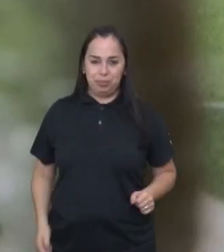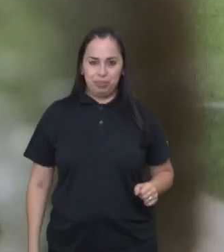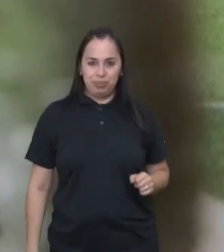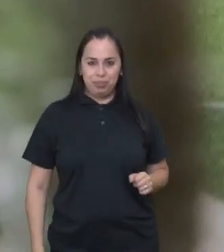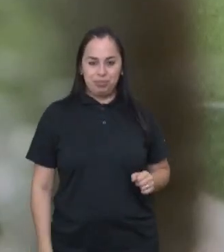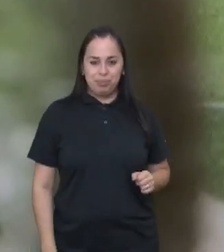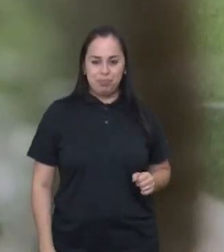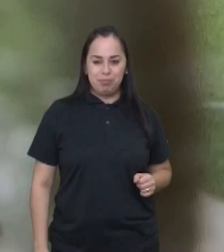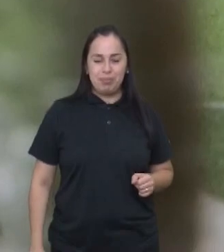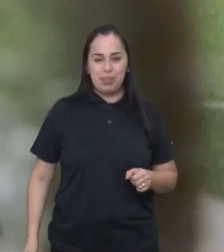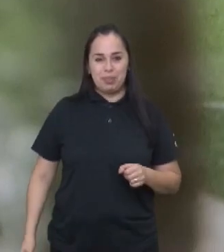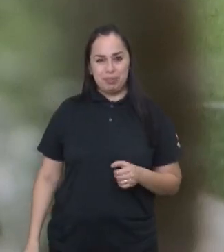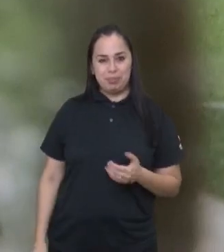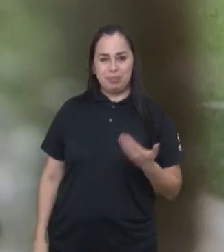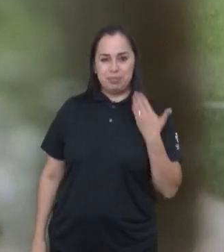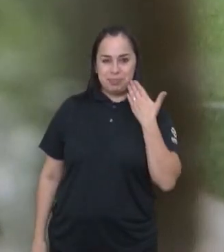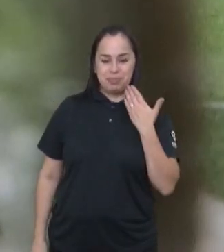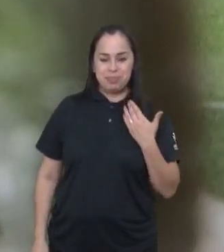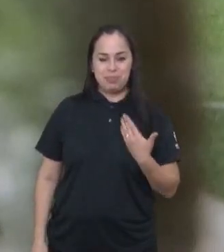correu, bateu e